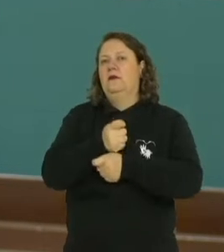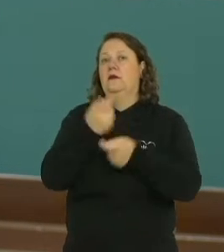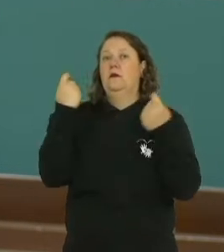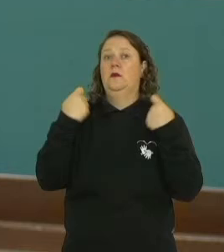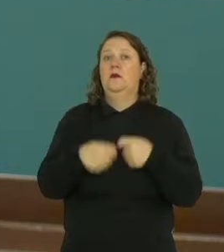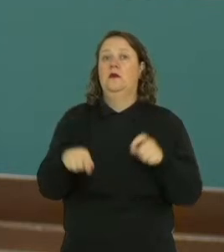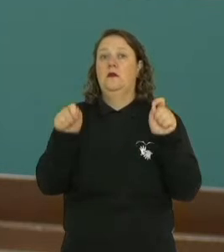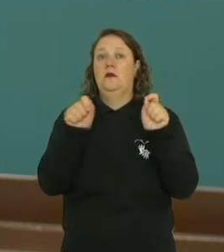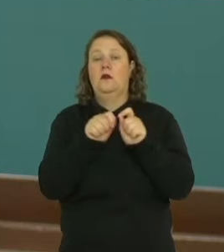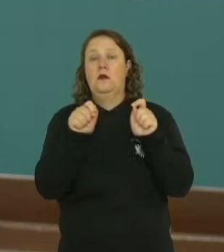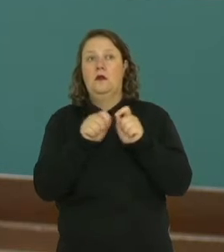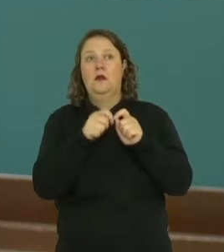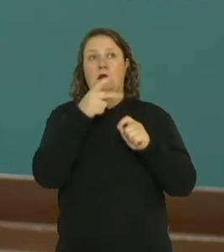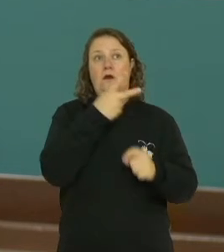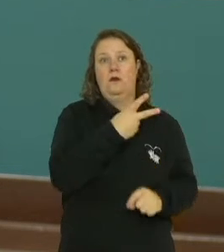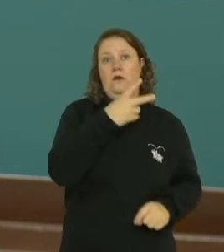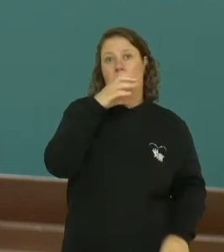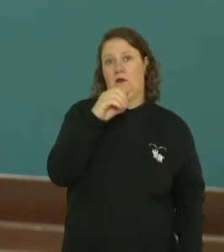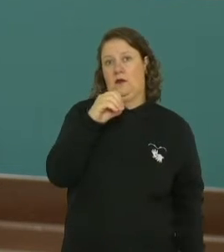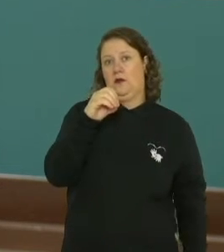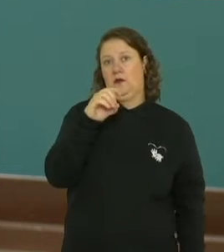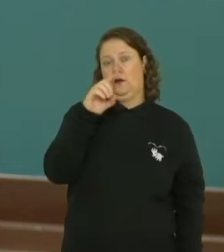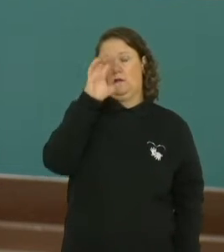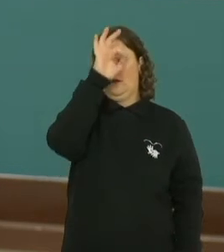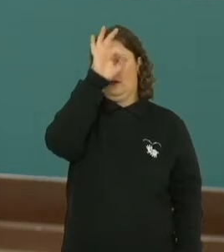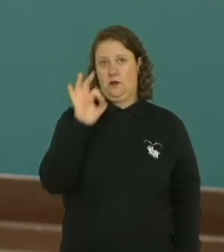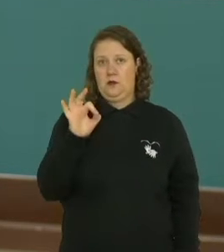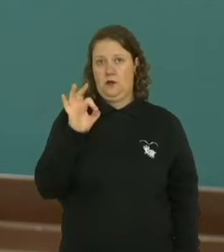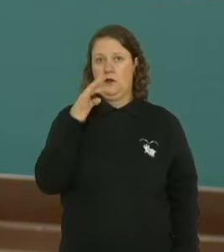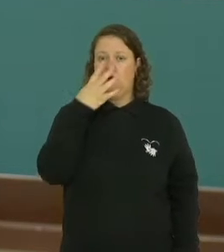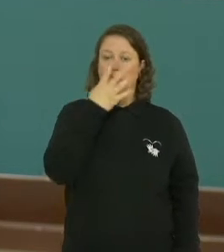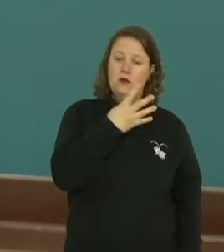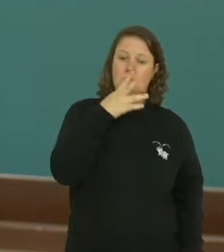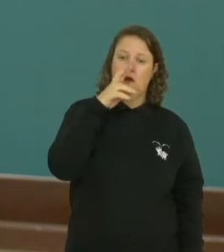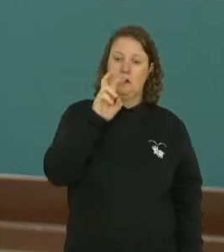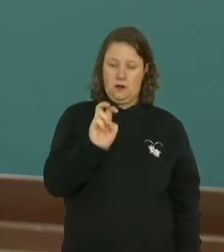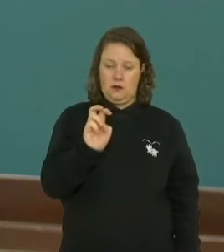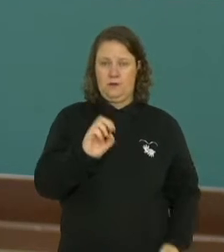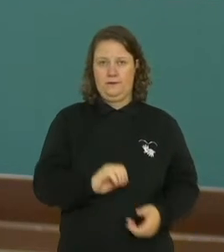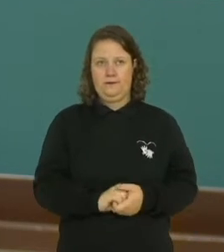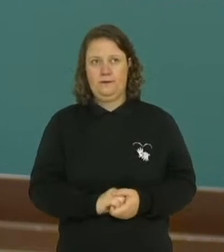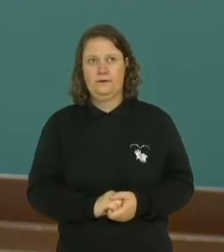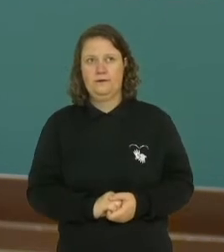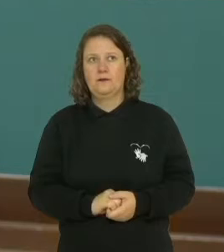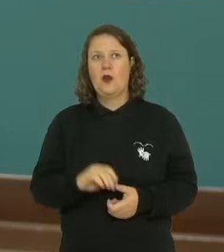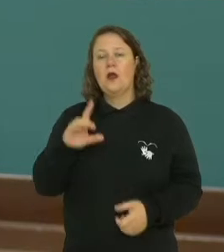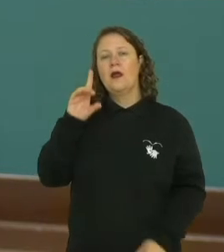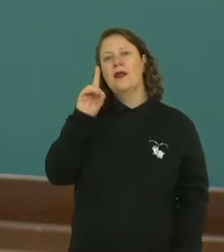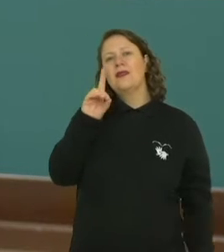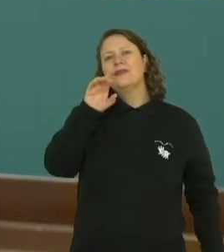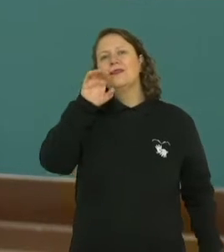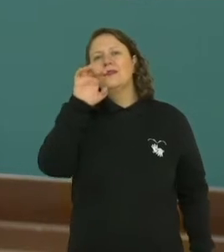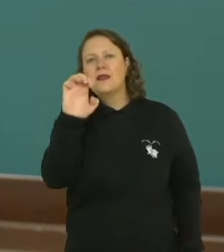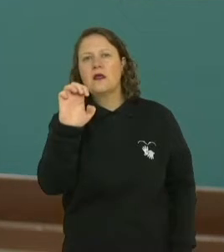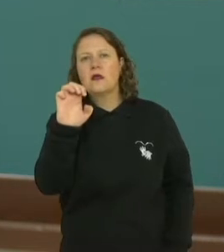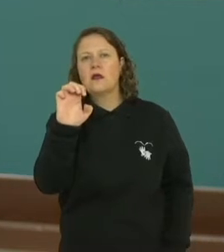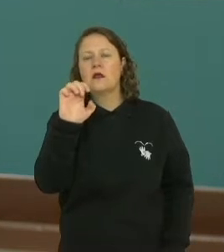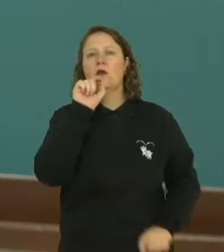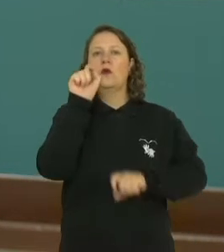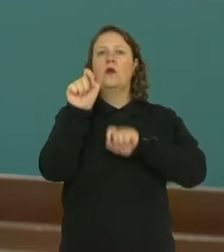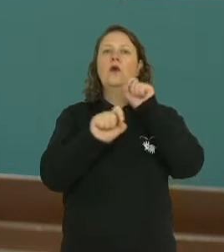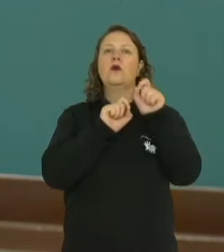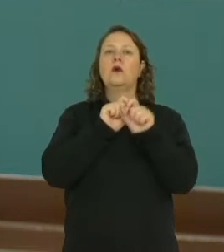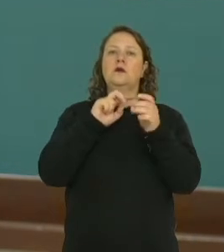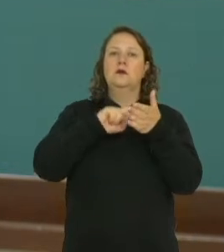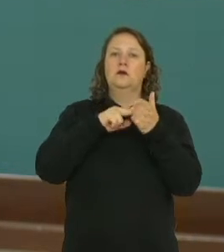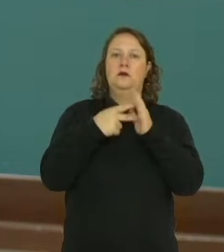calcular 20% de 45. Então, o D para nós lá na matemática é uma conta de vezes, é uma